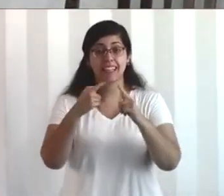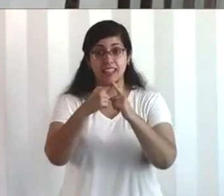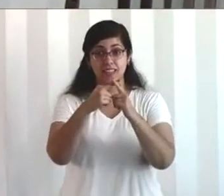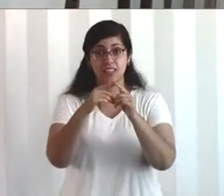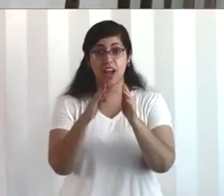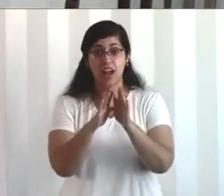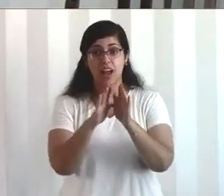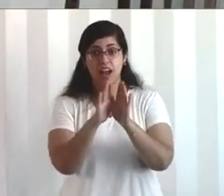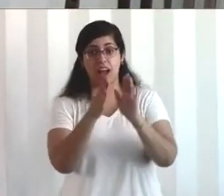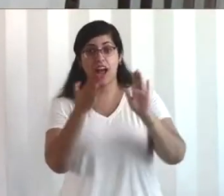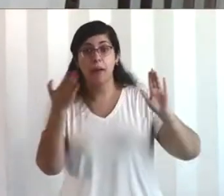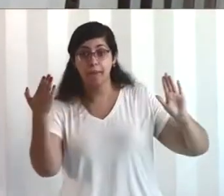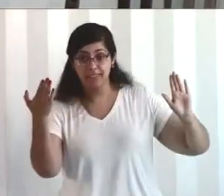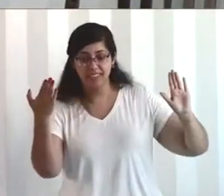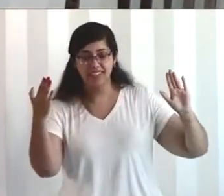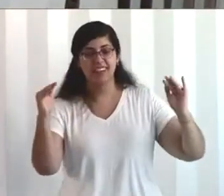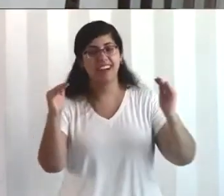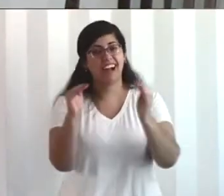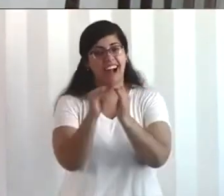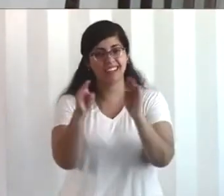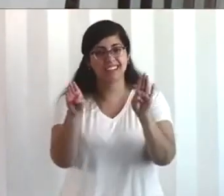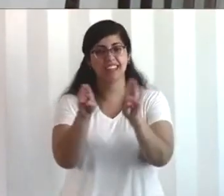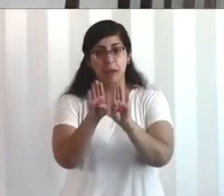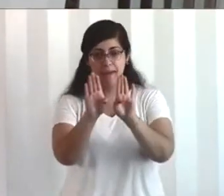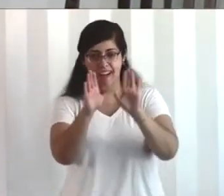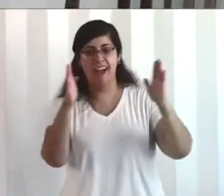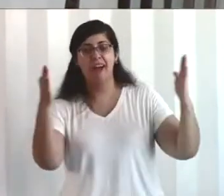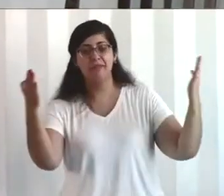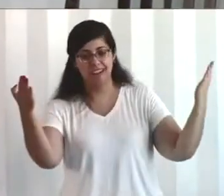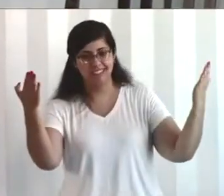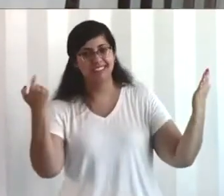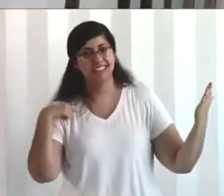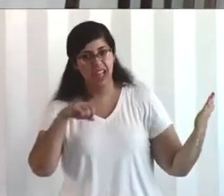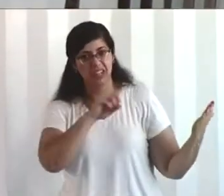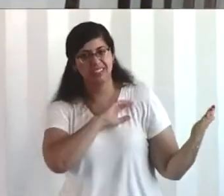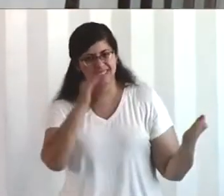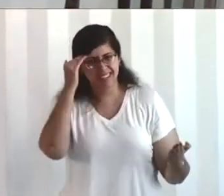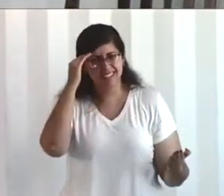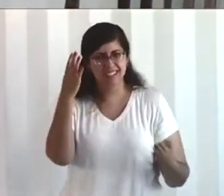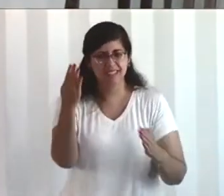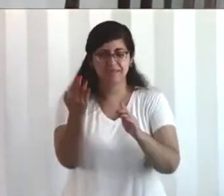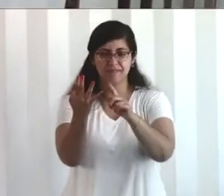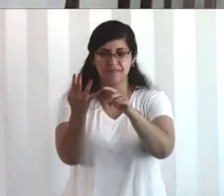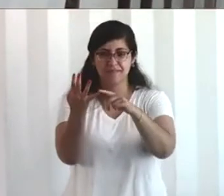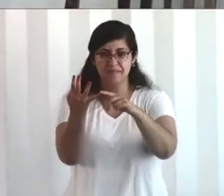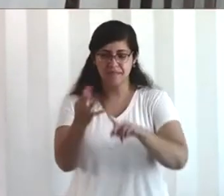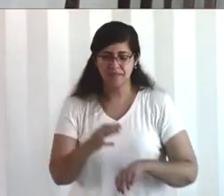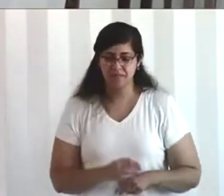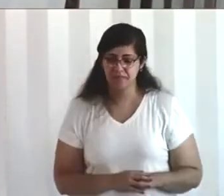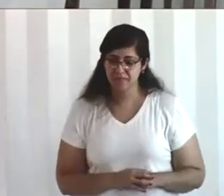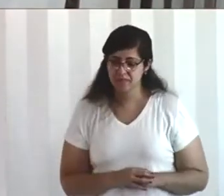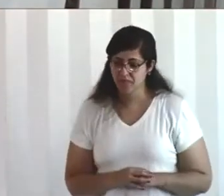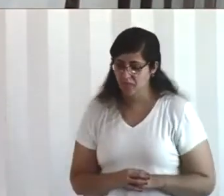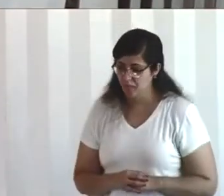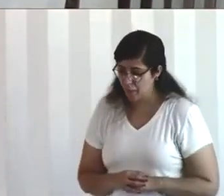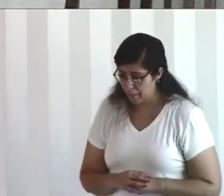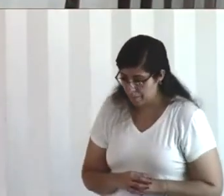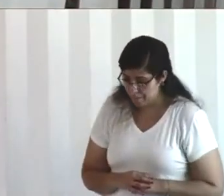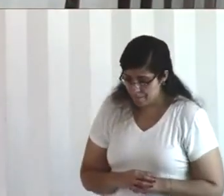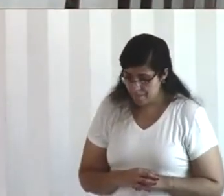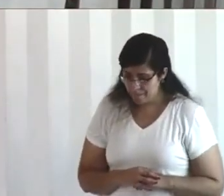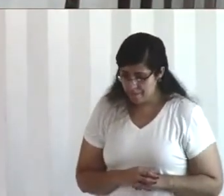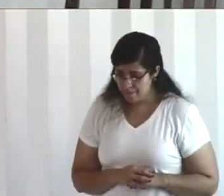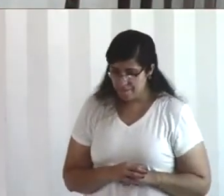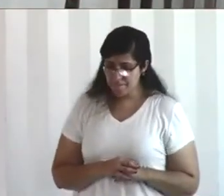casas abertas. Quarta aplicação. Será que Deus ainda precisa